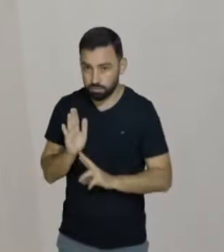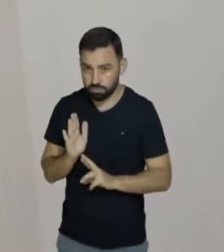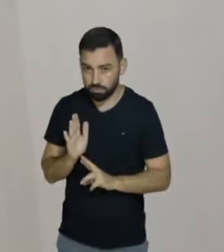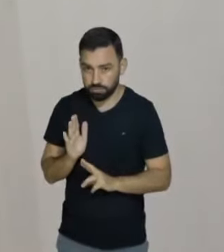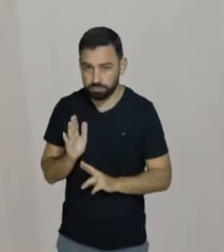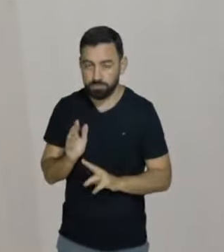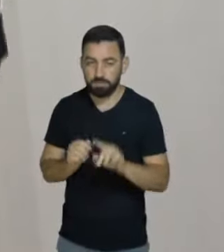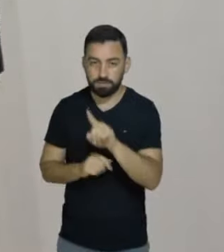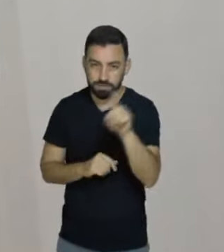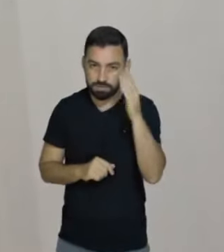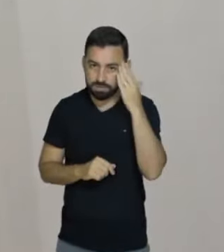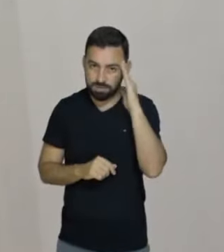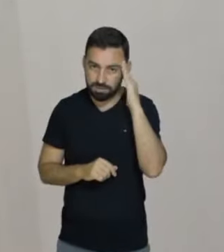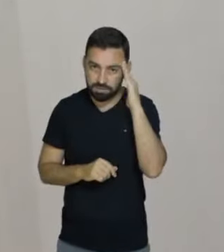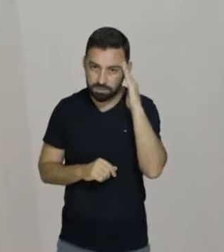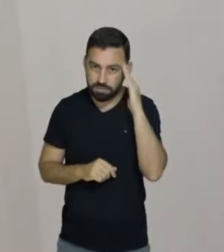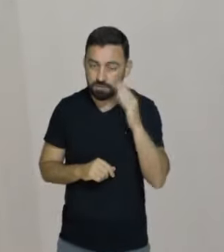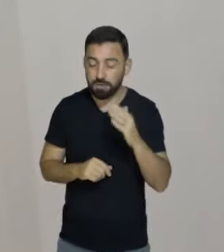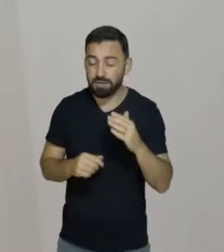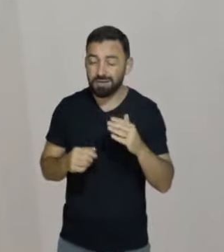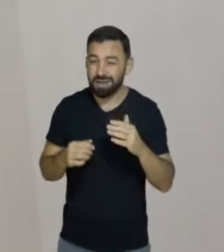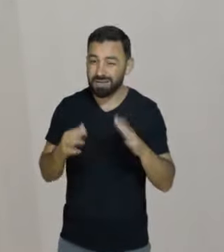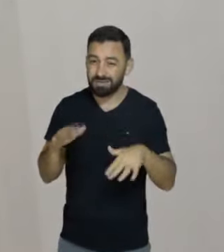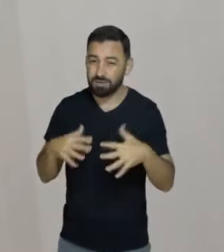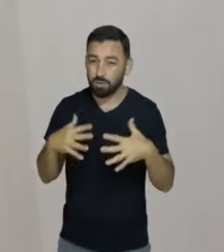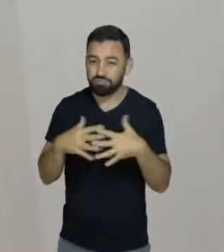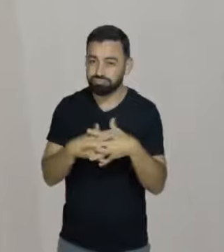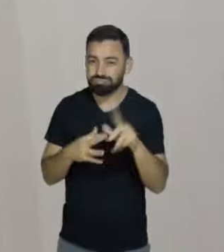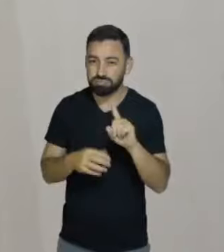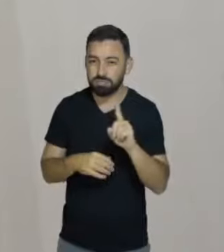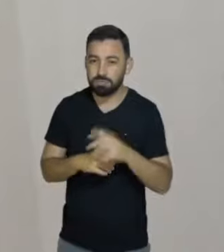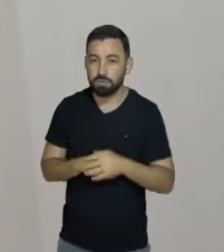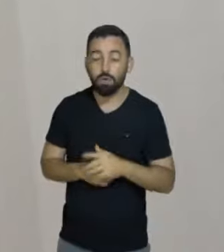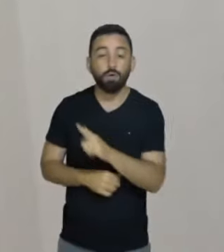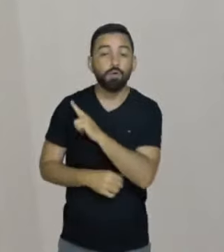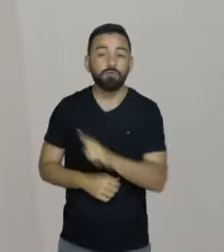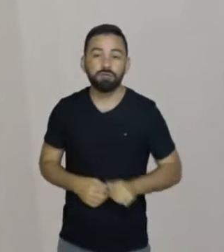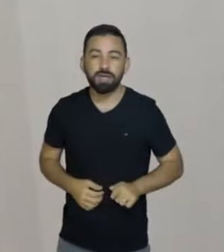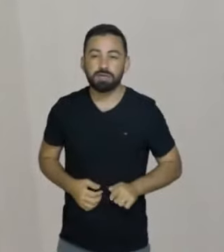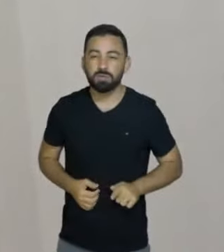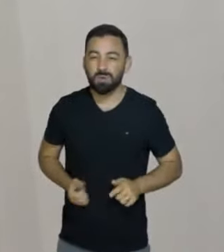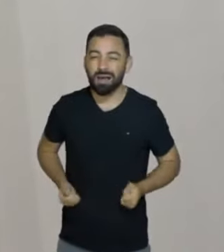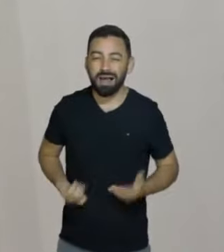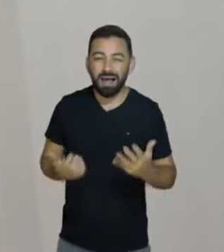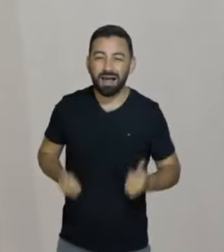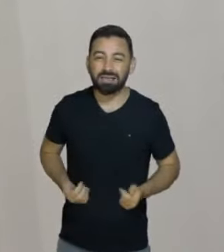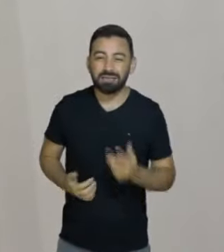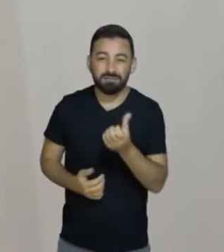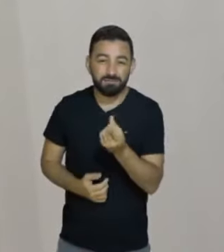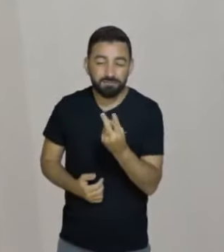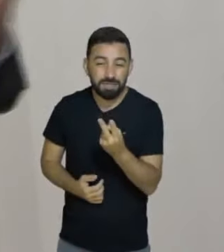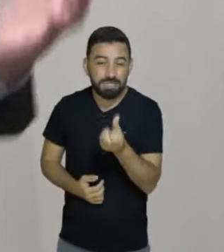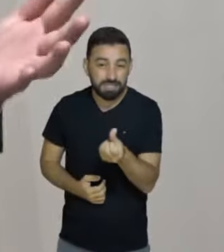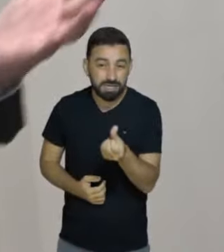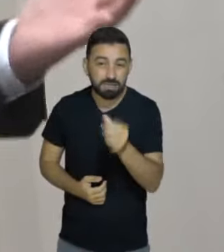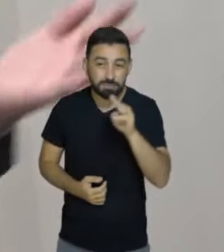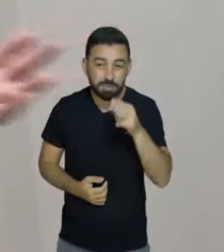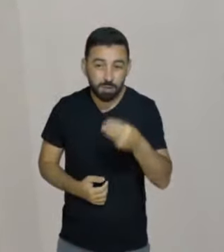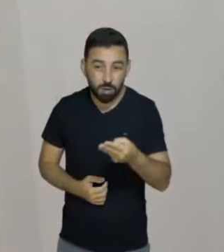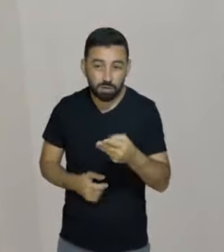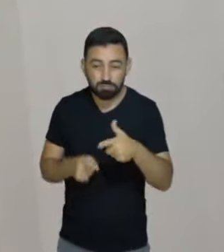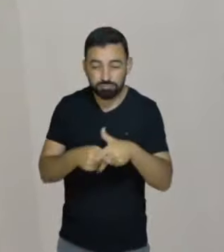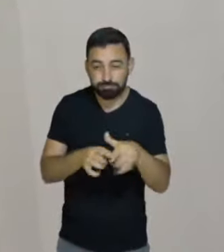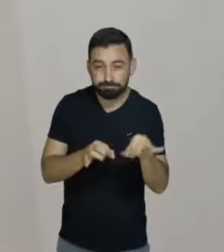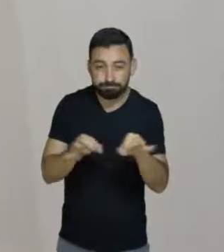vocês é como uma coisa não condiz com a outra. Governo gasta 26 milhões com móveis e reforma do Palácio